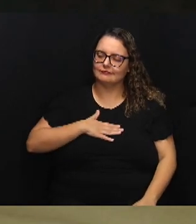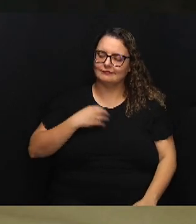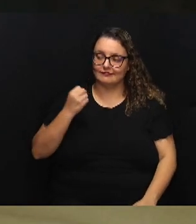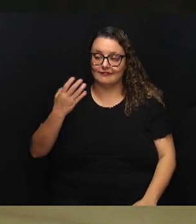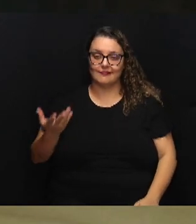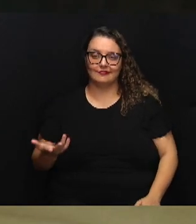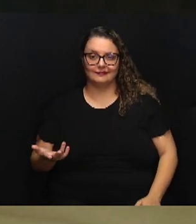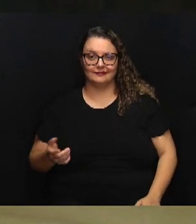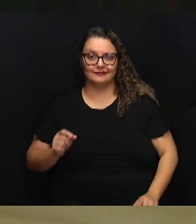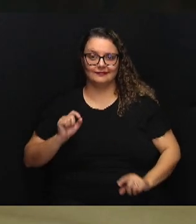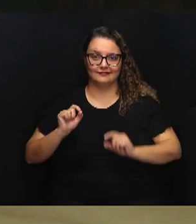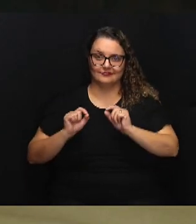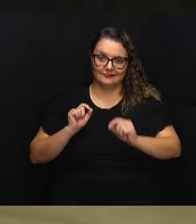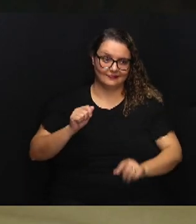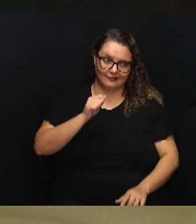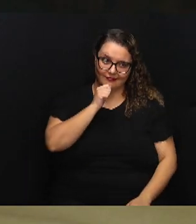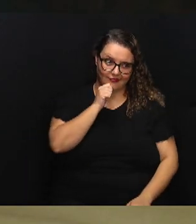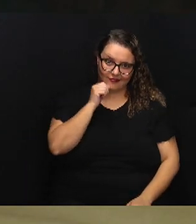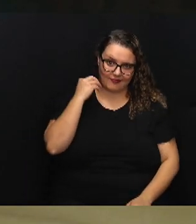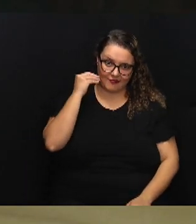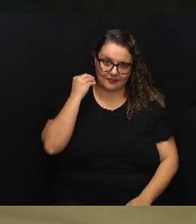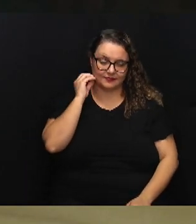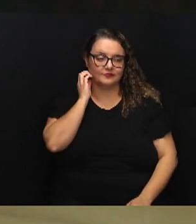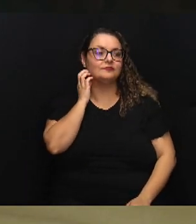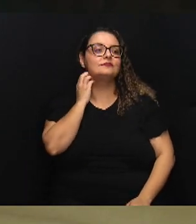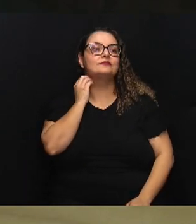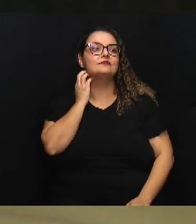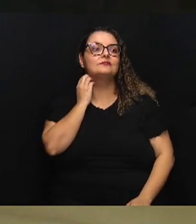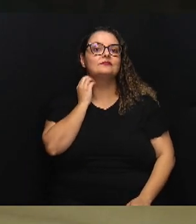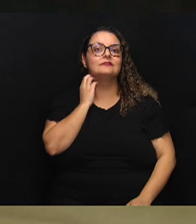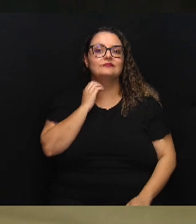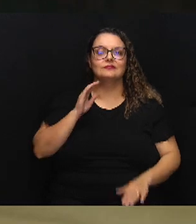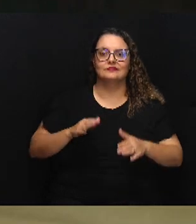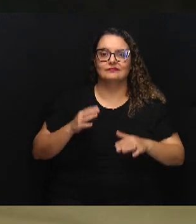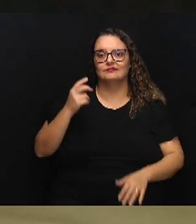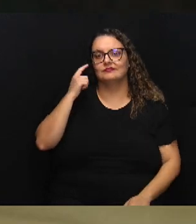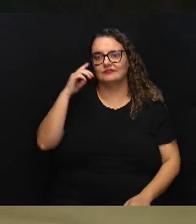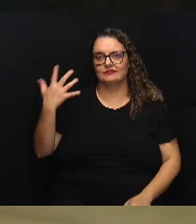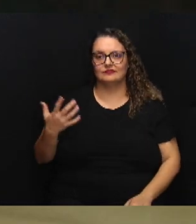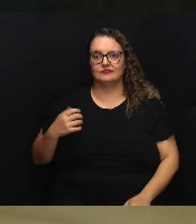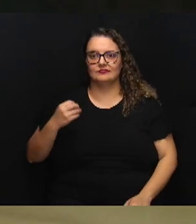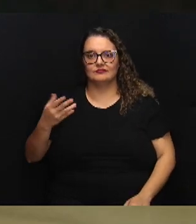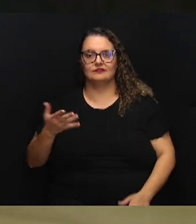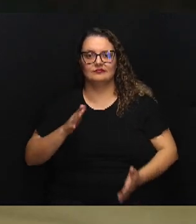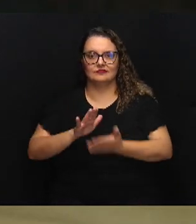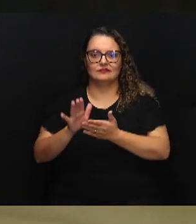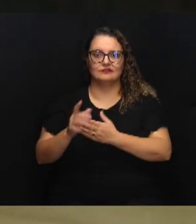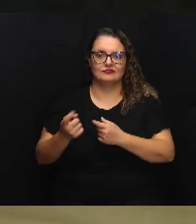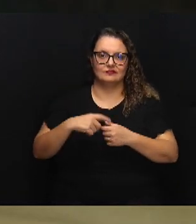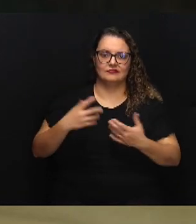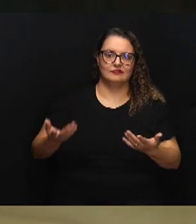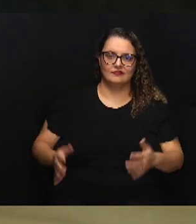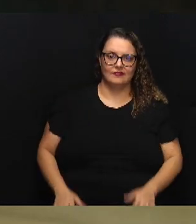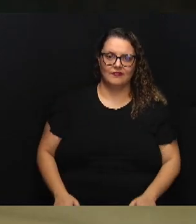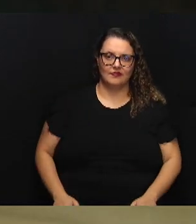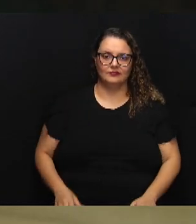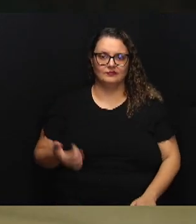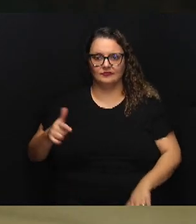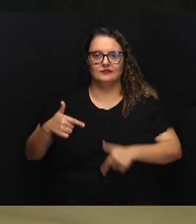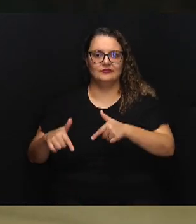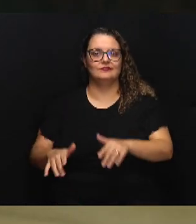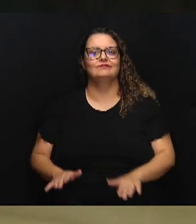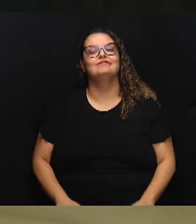que quem não fez, não teve essa experiência ainda, às vezes pensa, ah, vou viajar ali, vou voltar, vou gastar um dinheiro, vou voltar, e daí vou ter que continuar